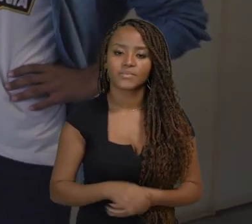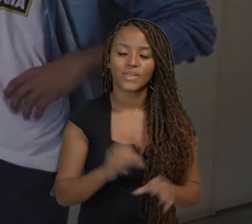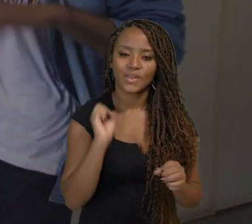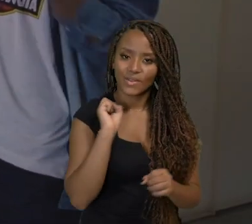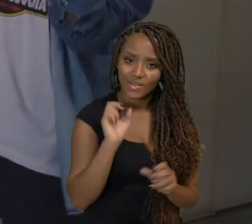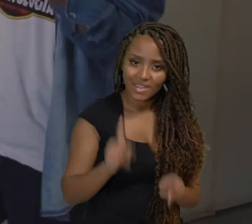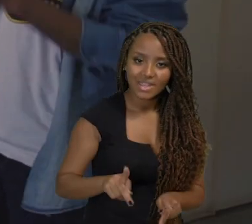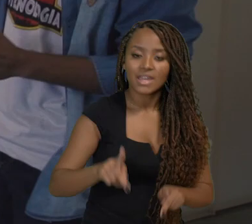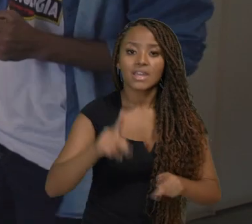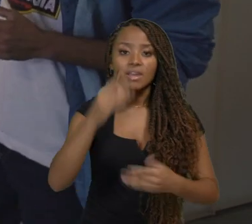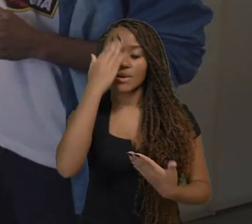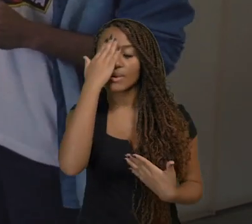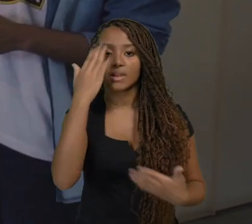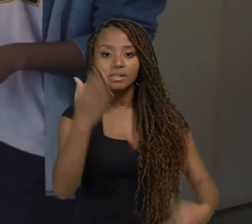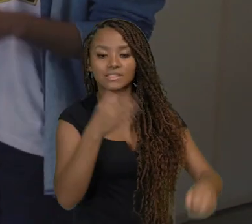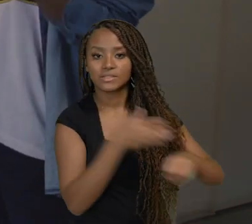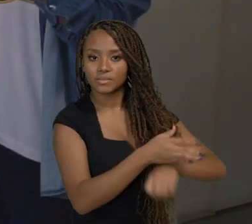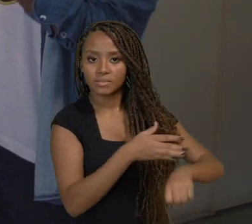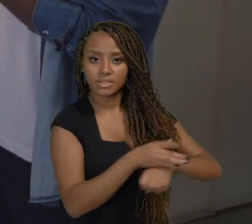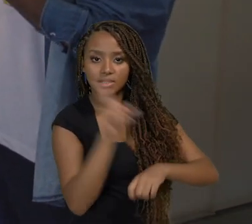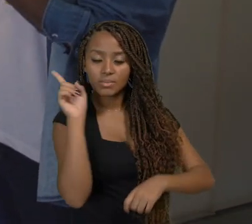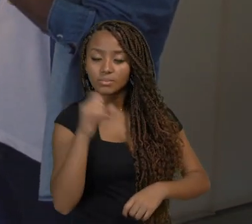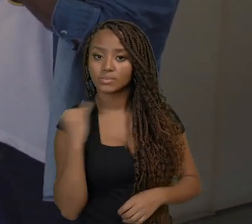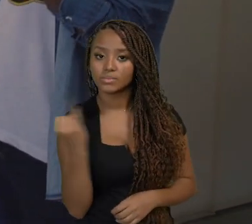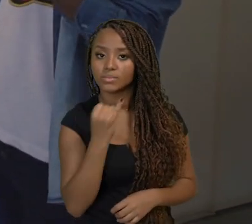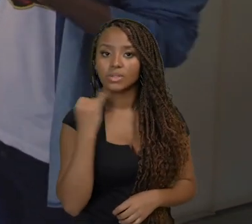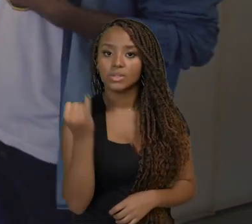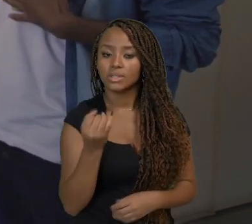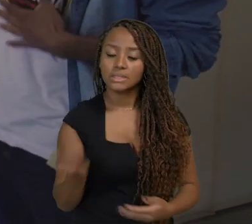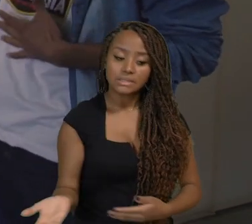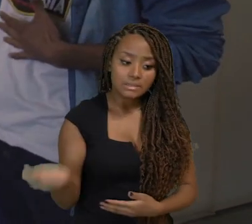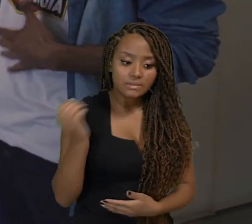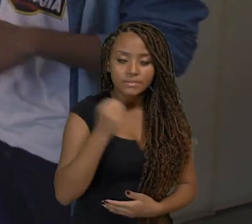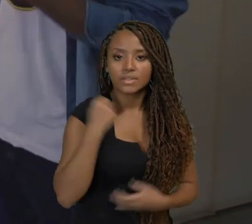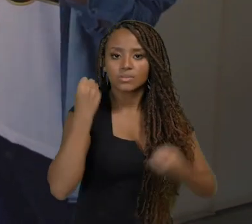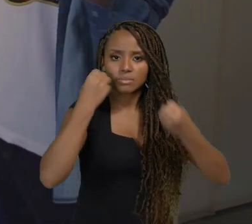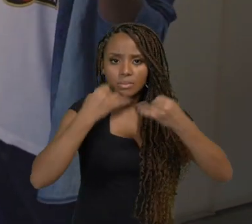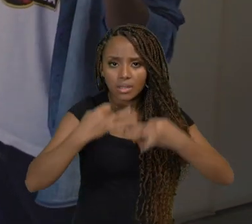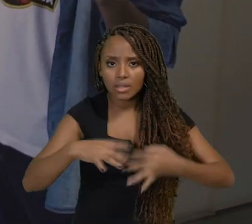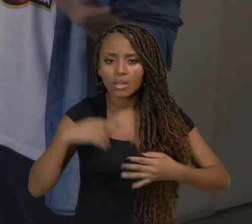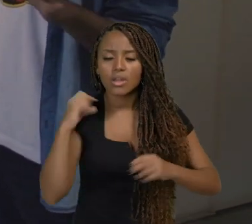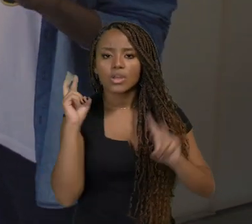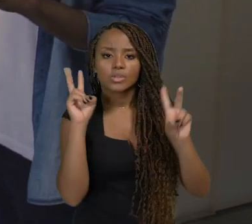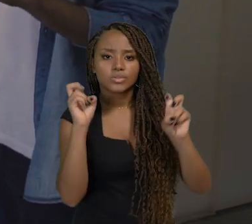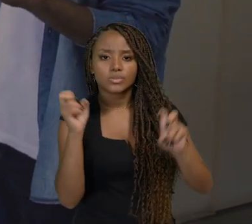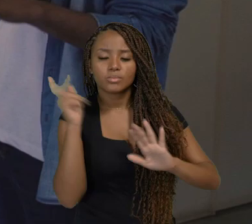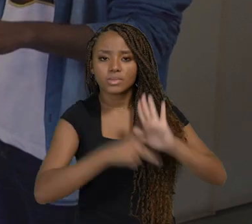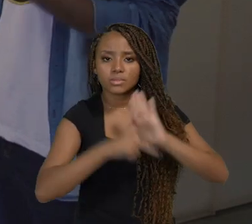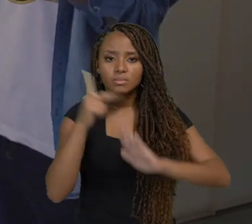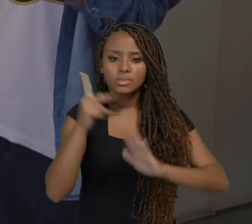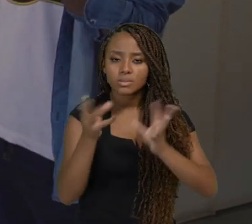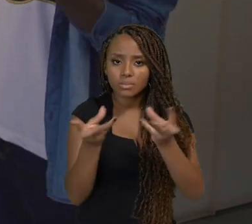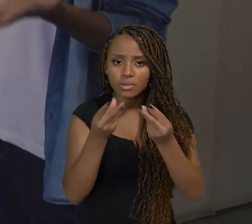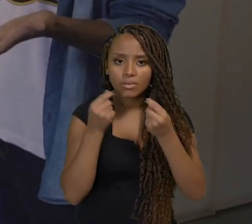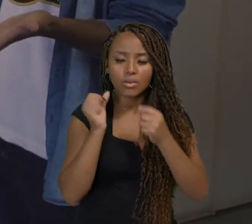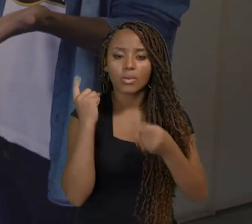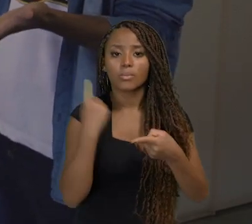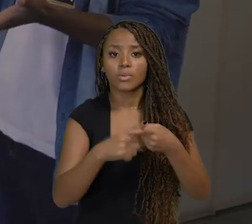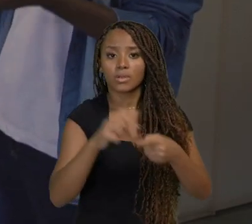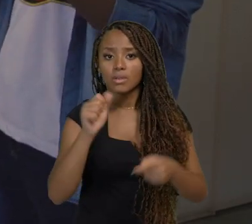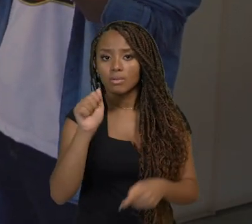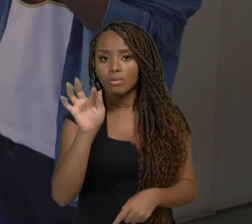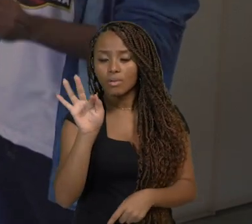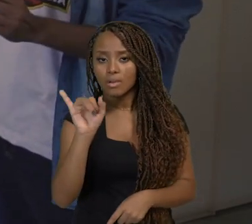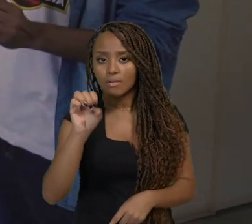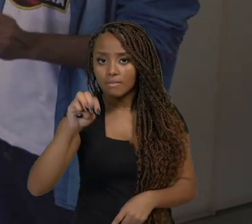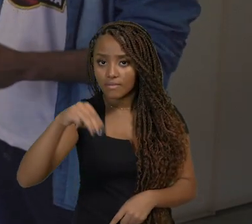certinho, professora. Eu agradeço muito a sua participação. É muito importante você ter vindo aqui falar com a gente sobre esse projeto maravilhoso, porque o AFIM realmente,